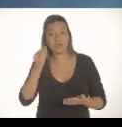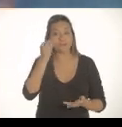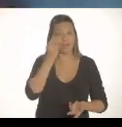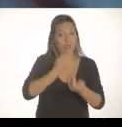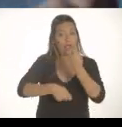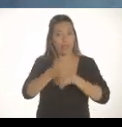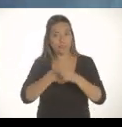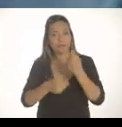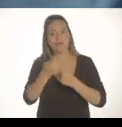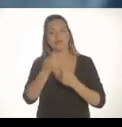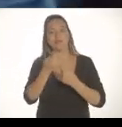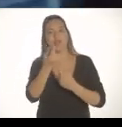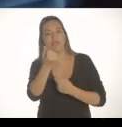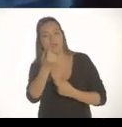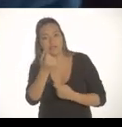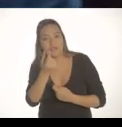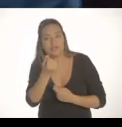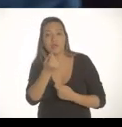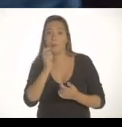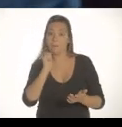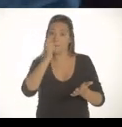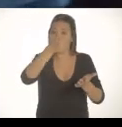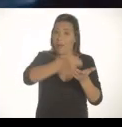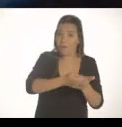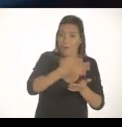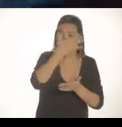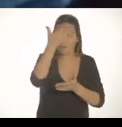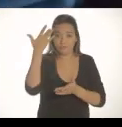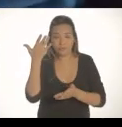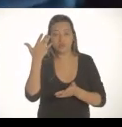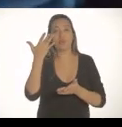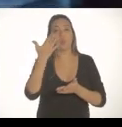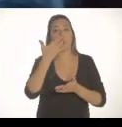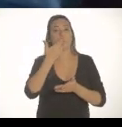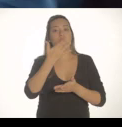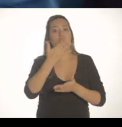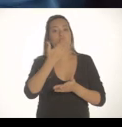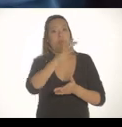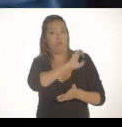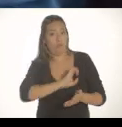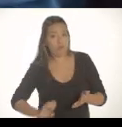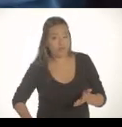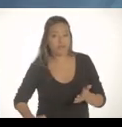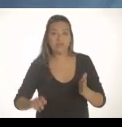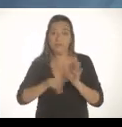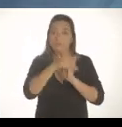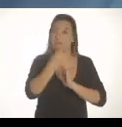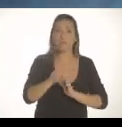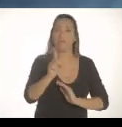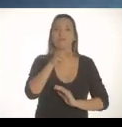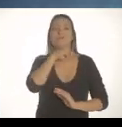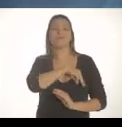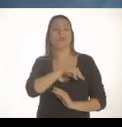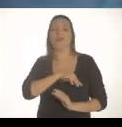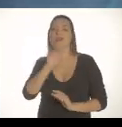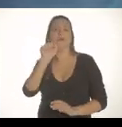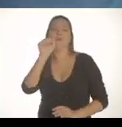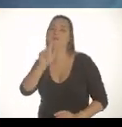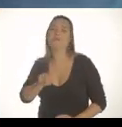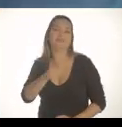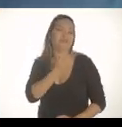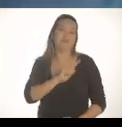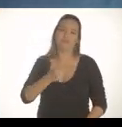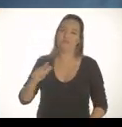de dinheiro, entre aspas, né, acabou pagando o funcionalismo e deixando os aposentados de fora. Foi um período muito